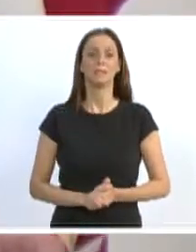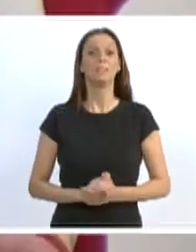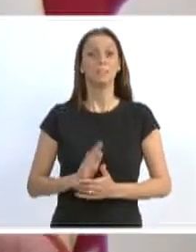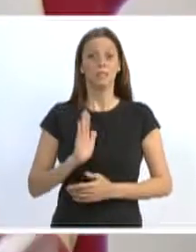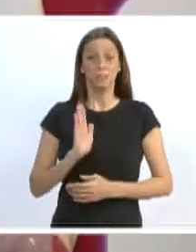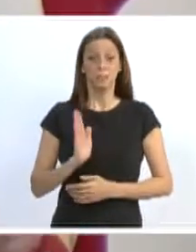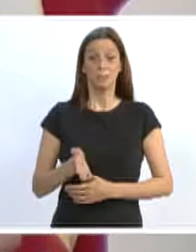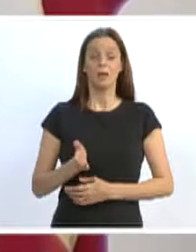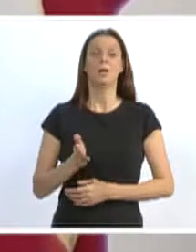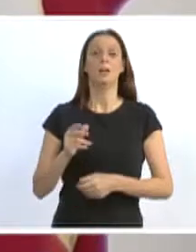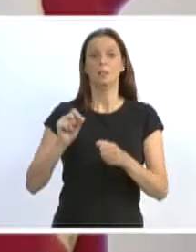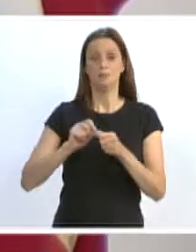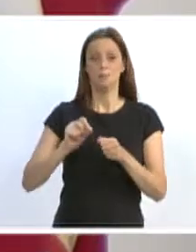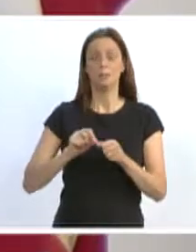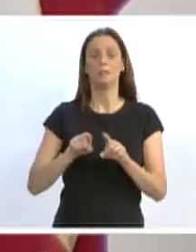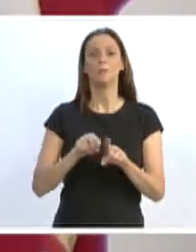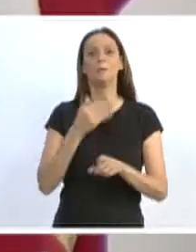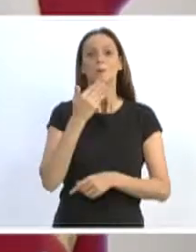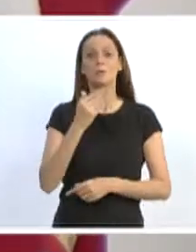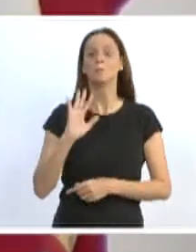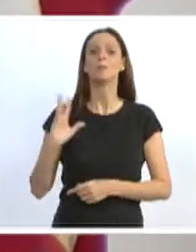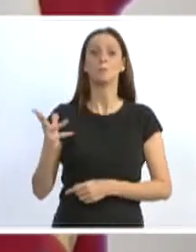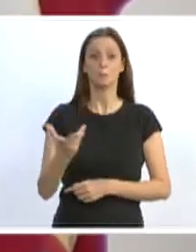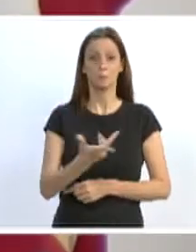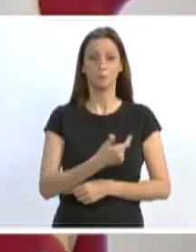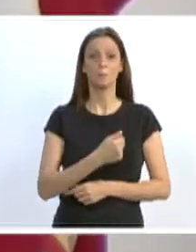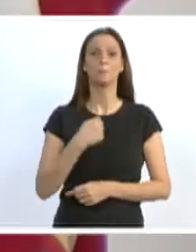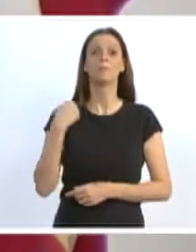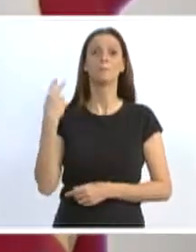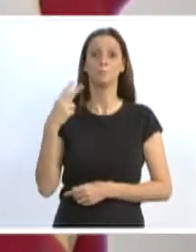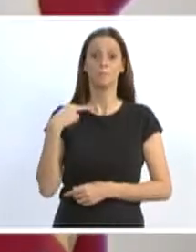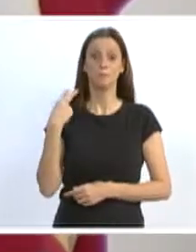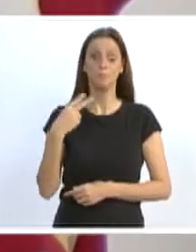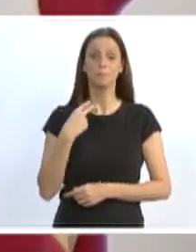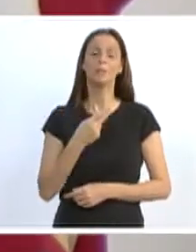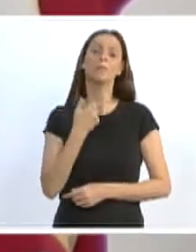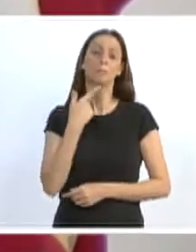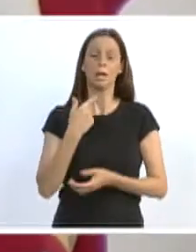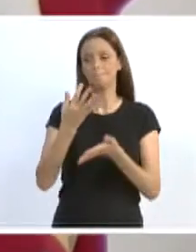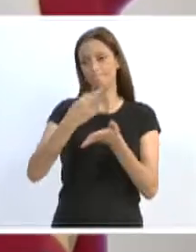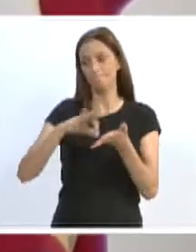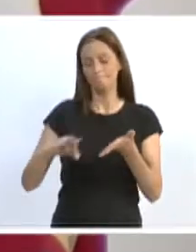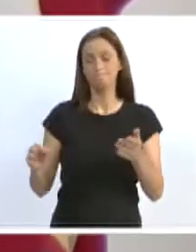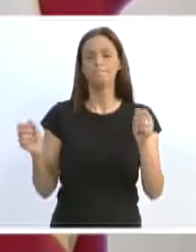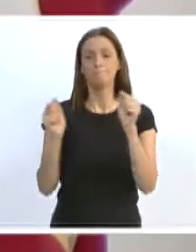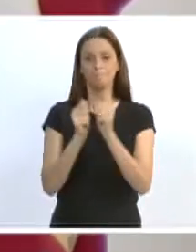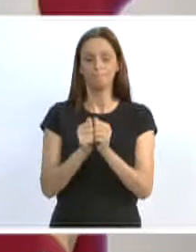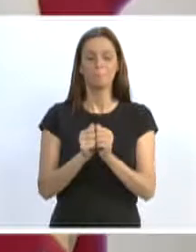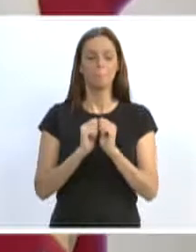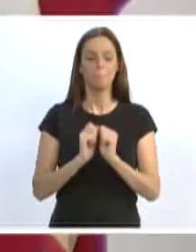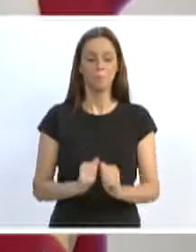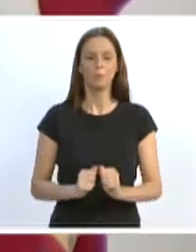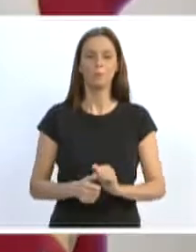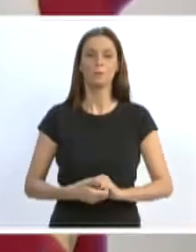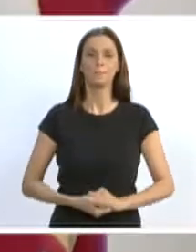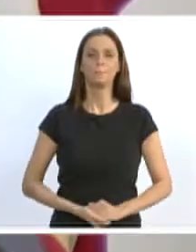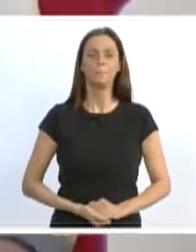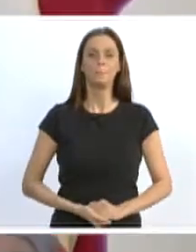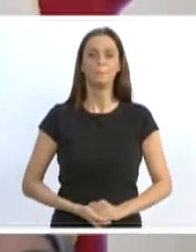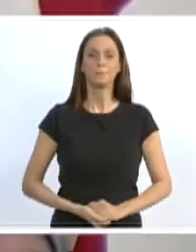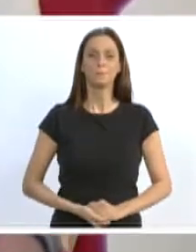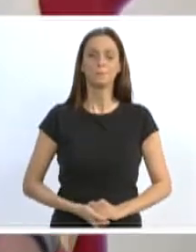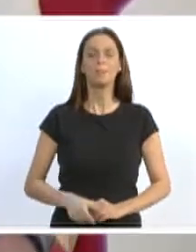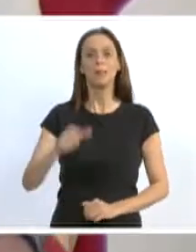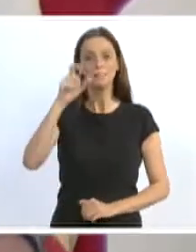aos vereadores que queiram também subscrever que o faça eu